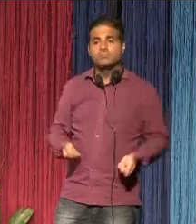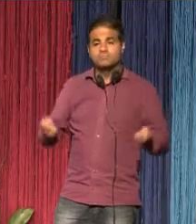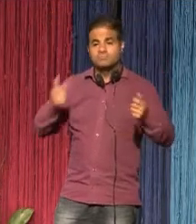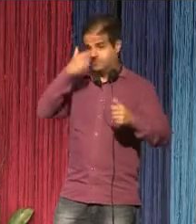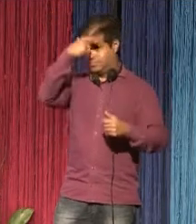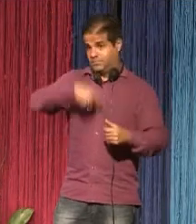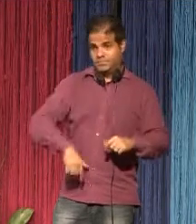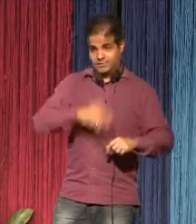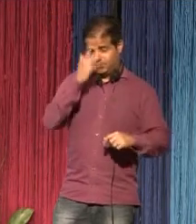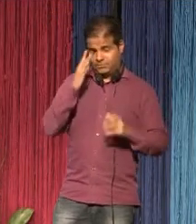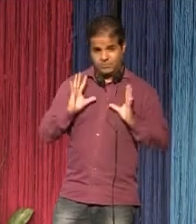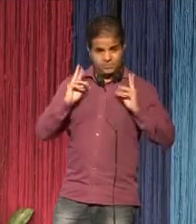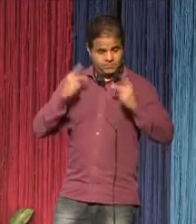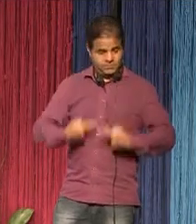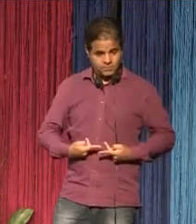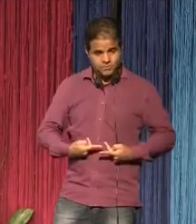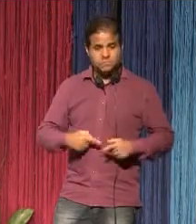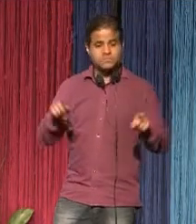ser humano.